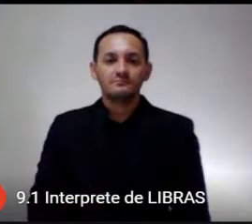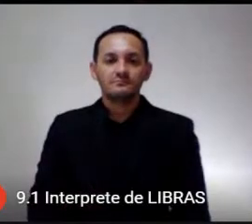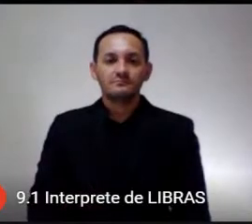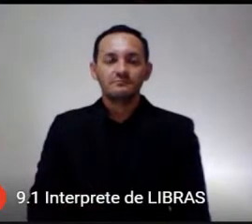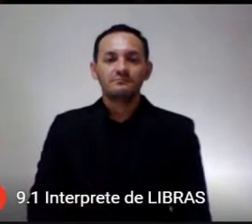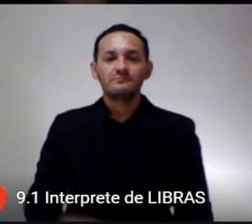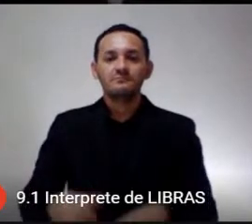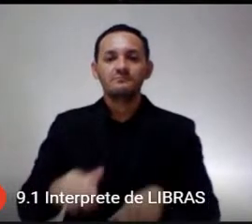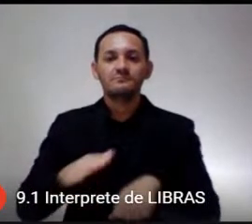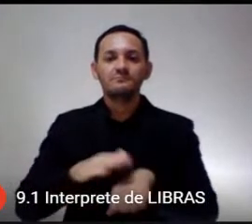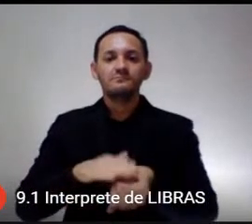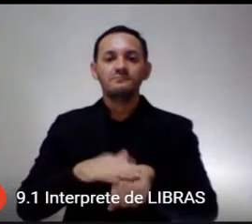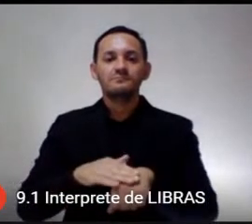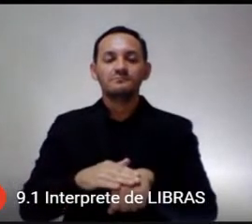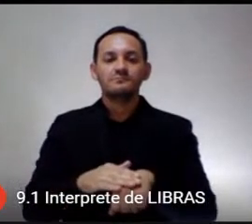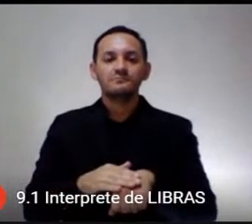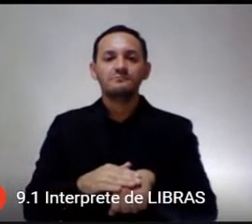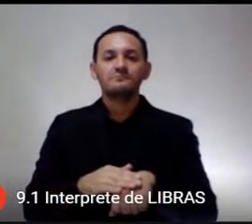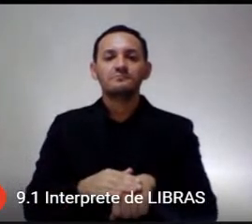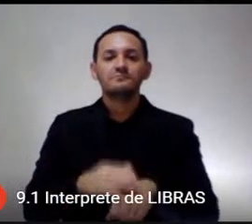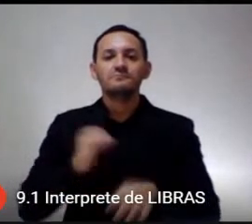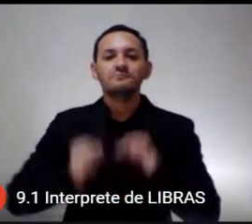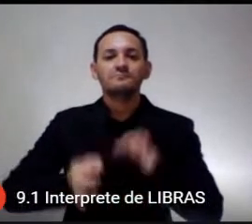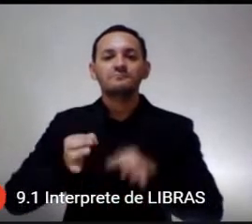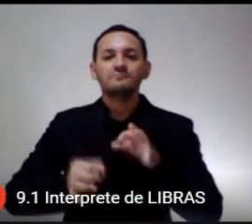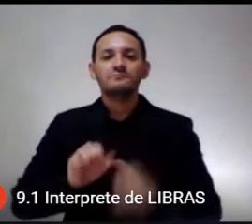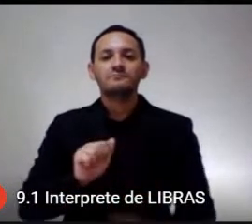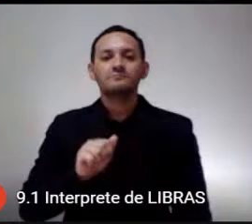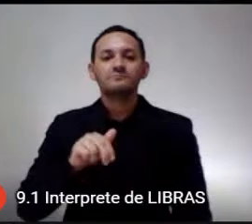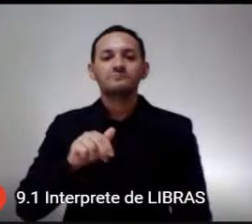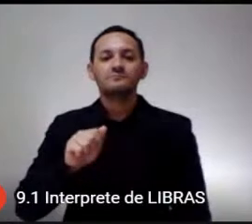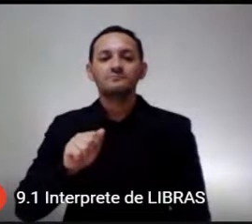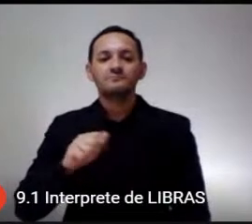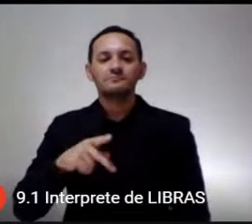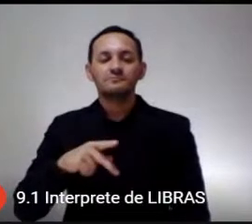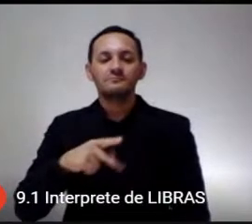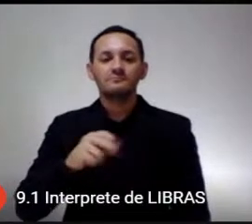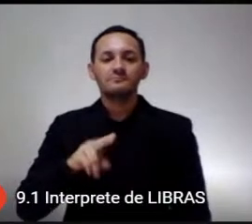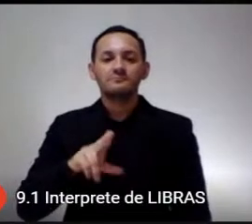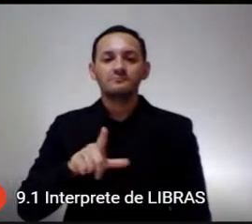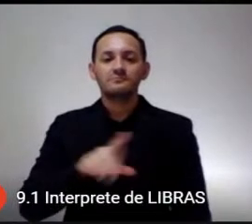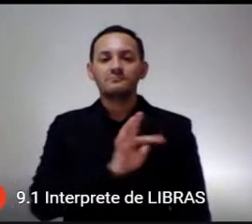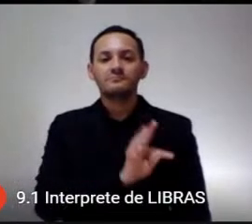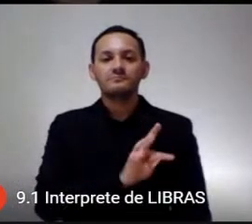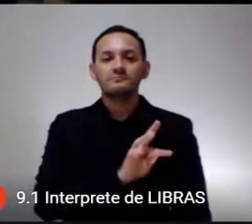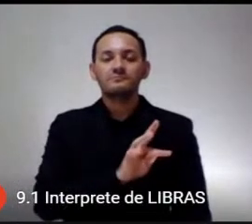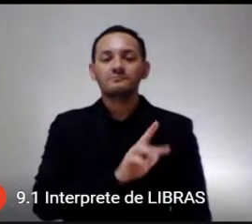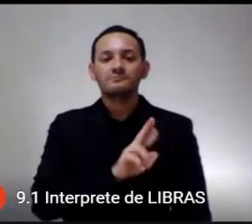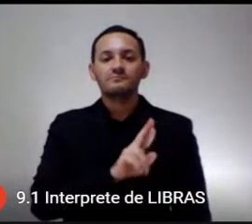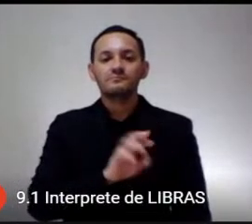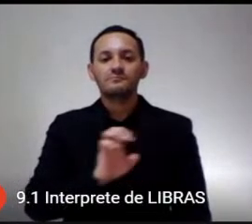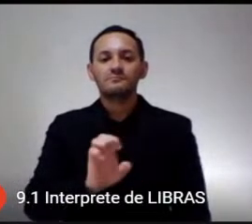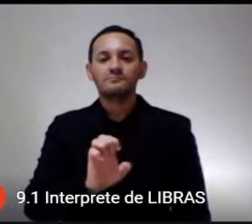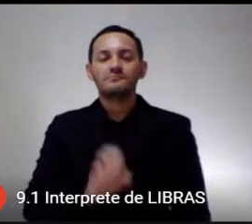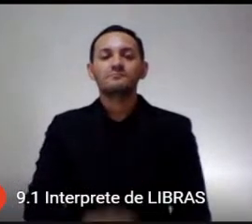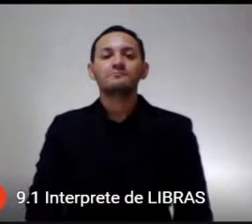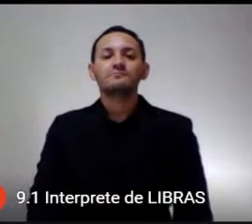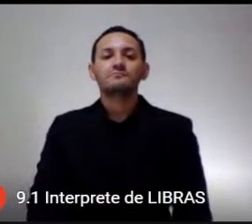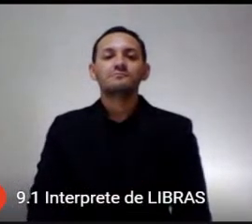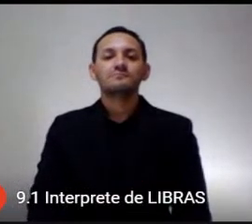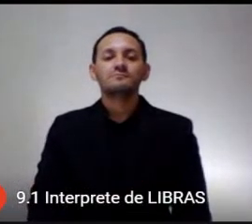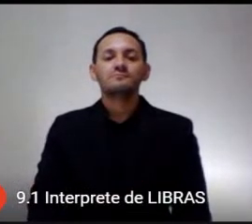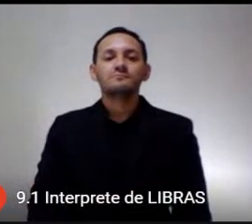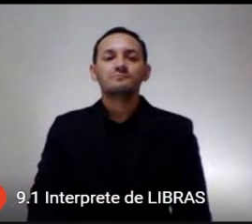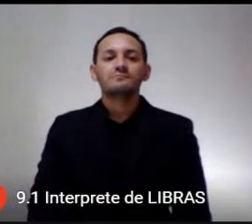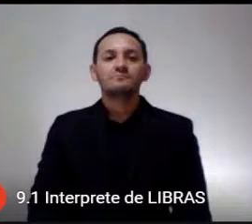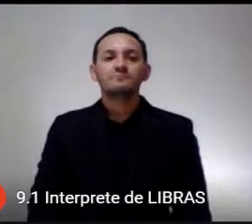relatoria da doutora Ana Paula Brandão Brasil, em que é interessado o Tribunal Regional Eleitoral e também, aqui